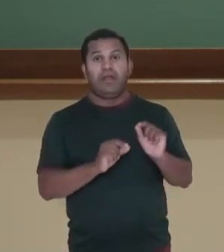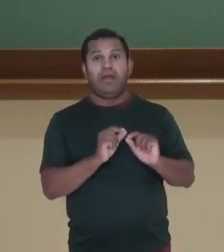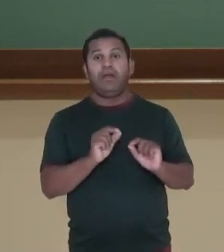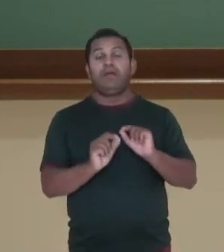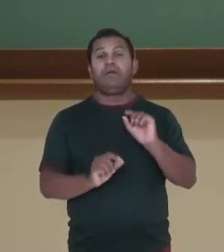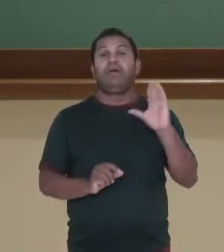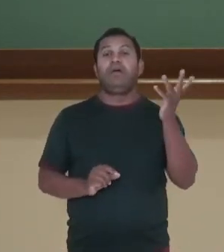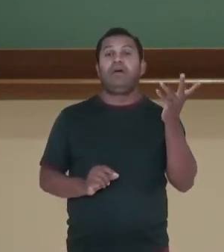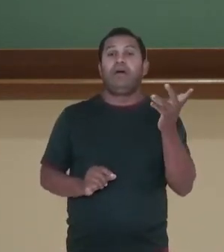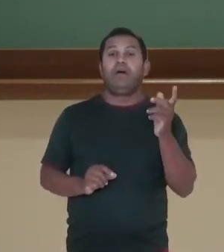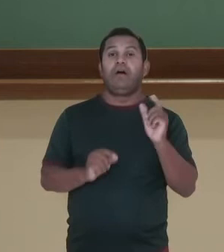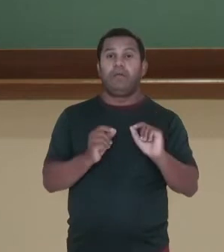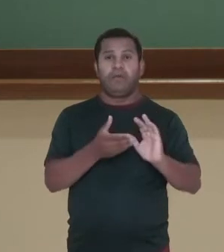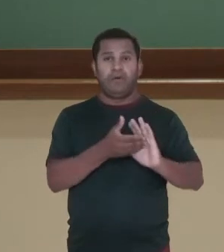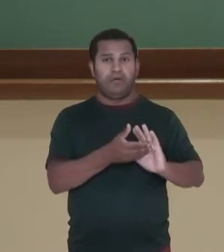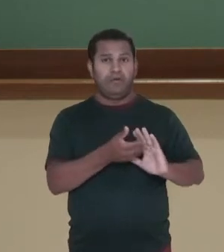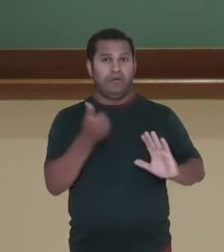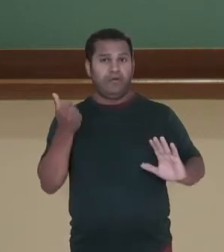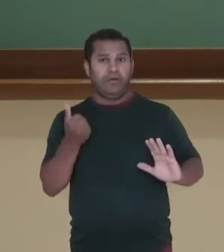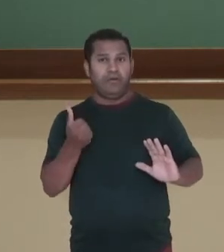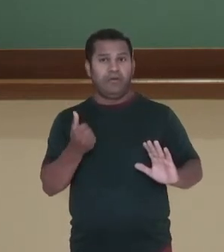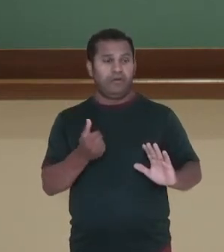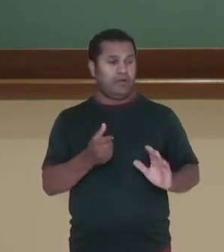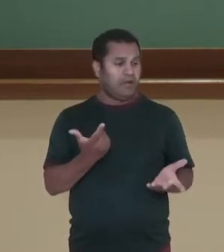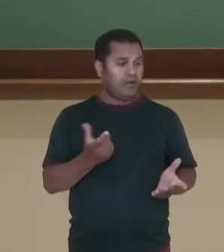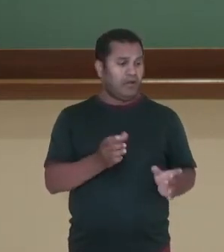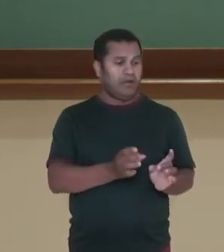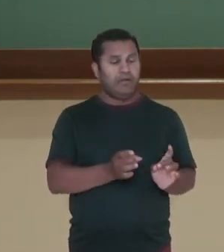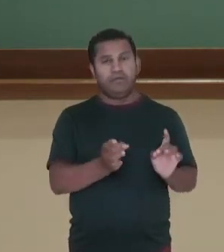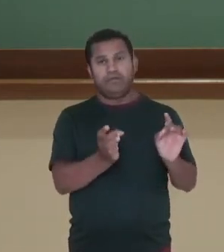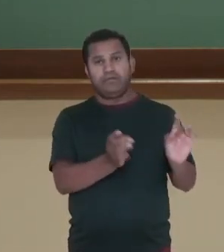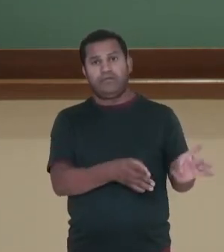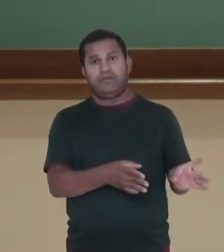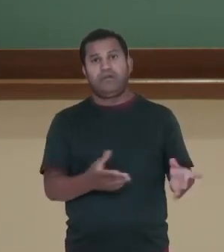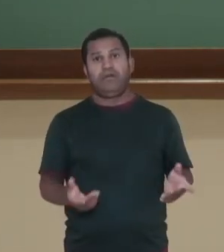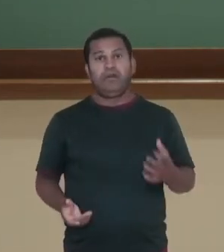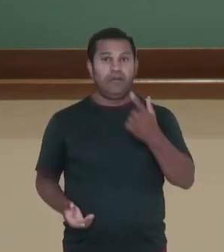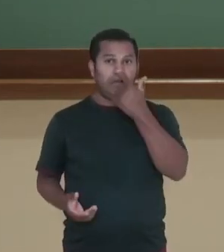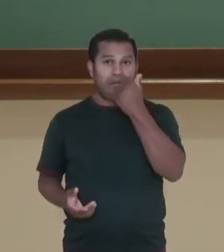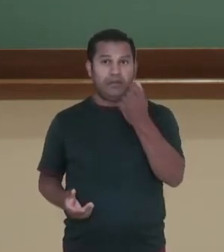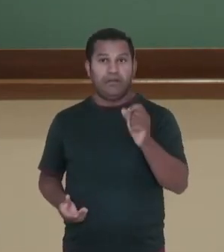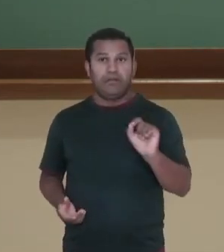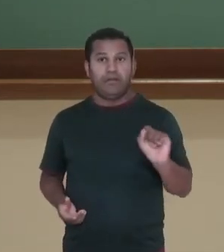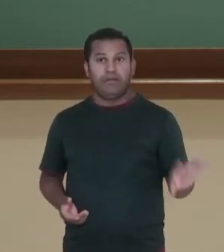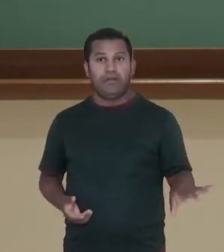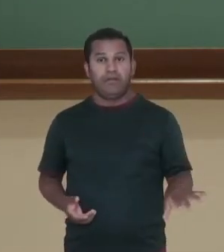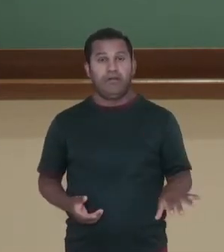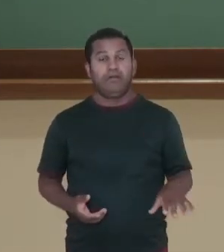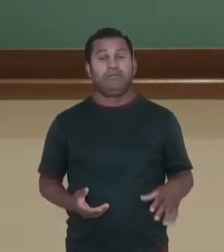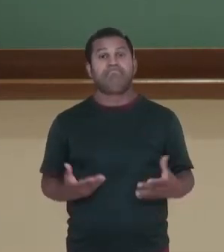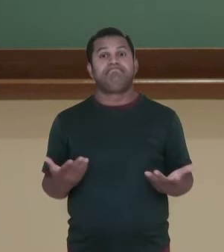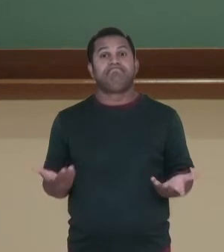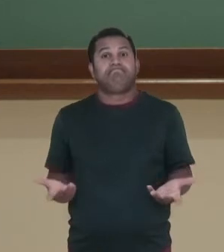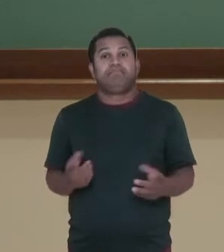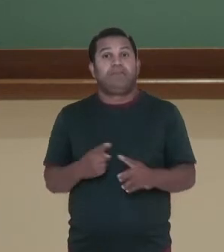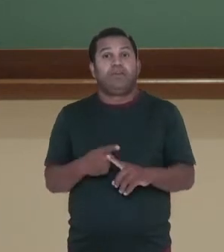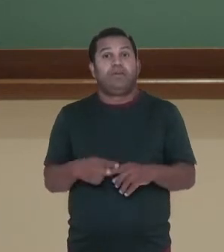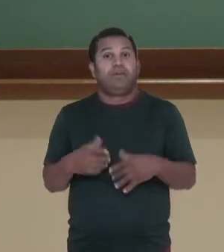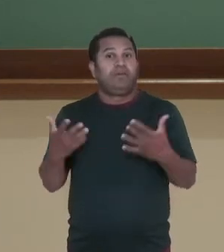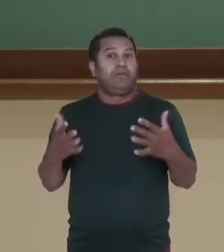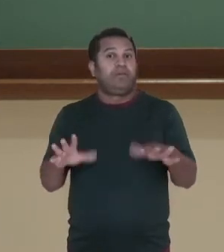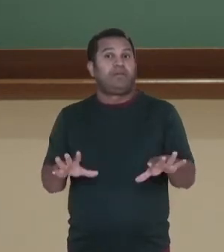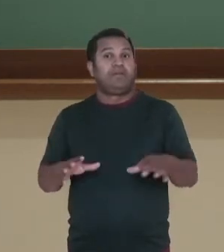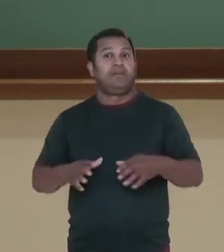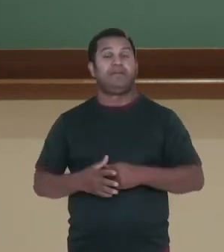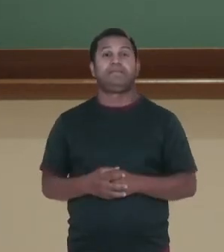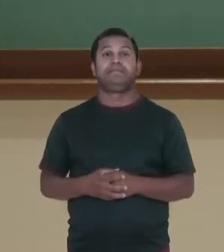acaba sendo um dilema, né, lá na bioética. Então, olha, quais seriam esses genes desejáveis